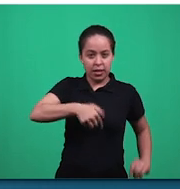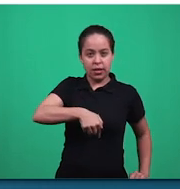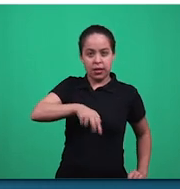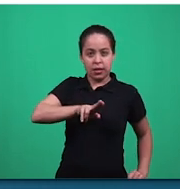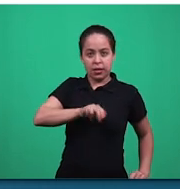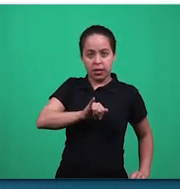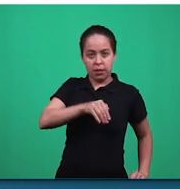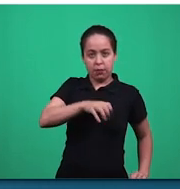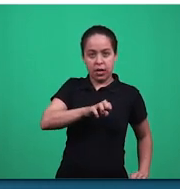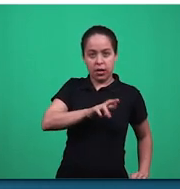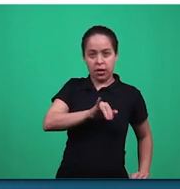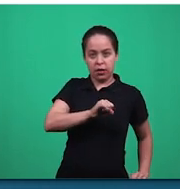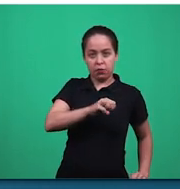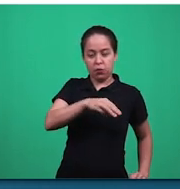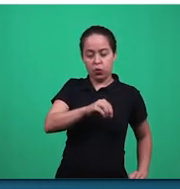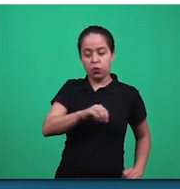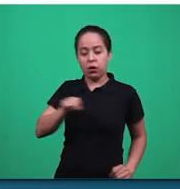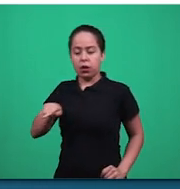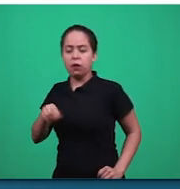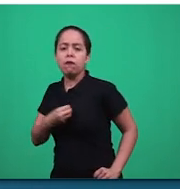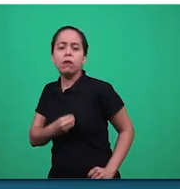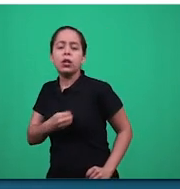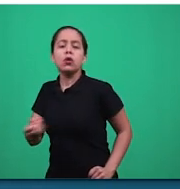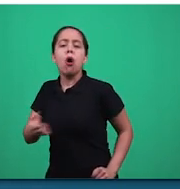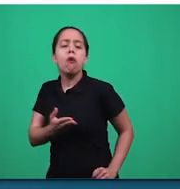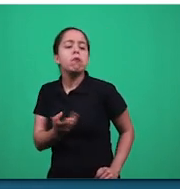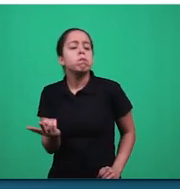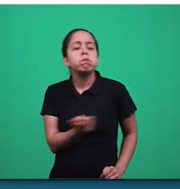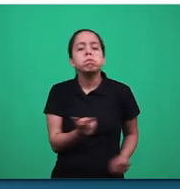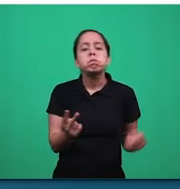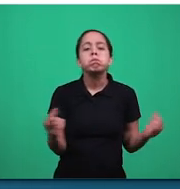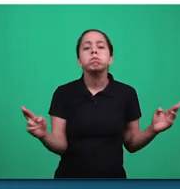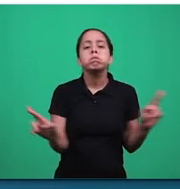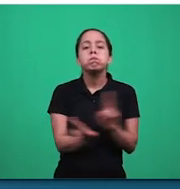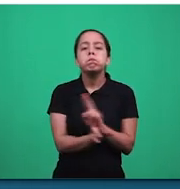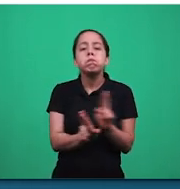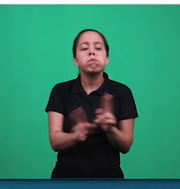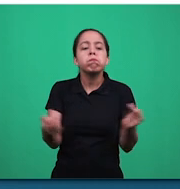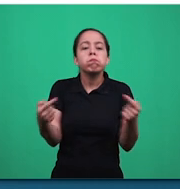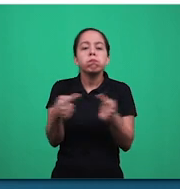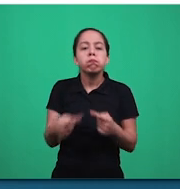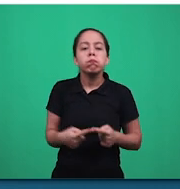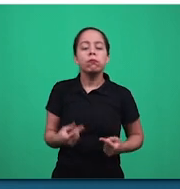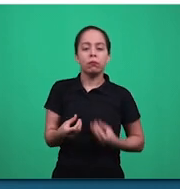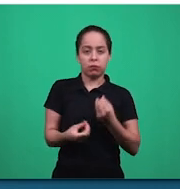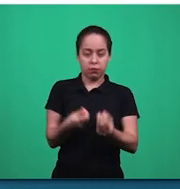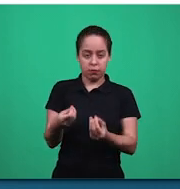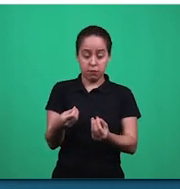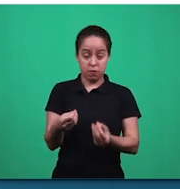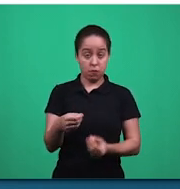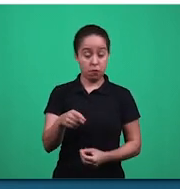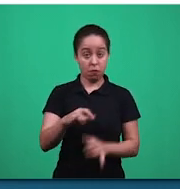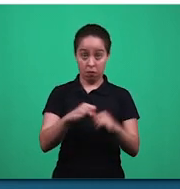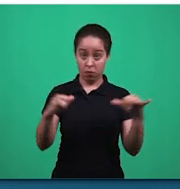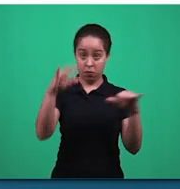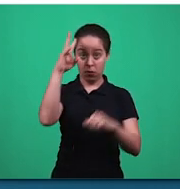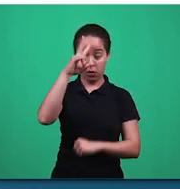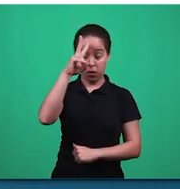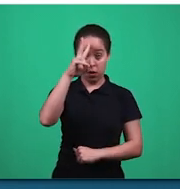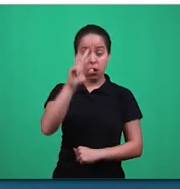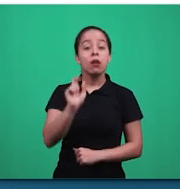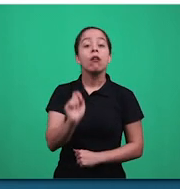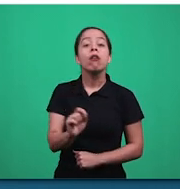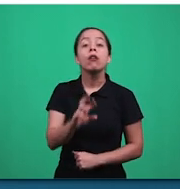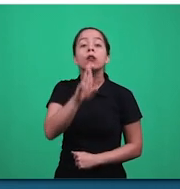entre quimerismo e novo nascimento? Lembrando a todos que esta pergunta